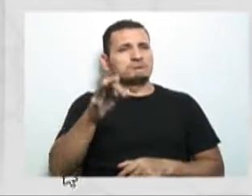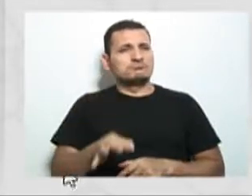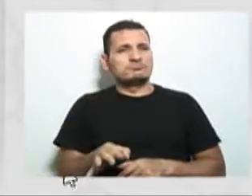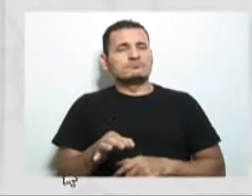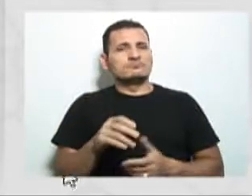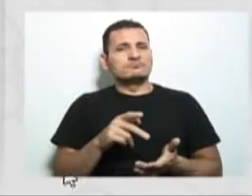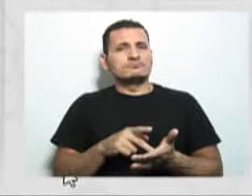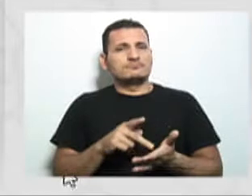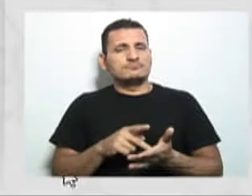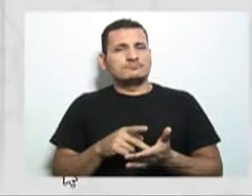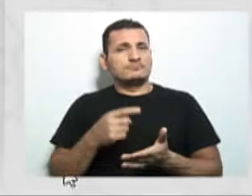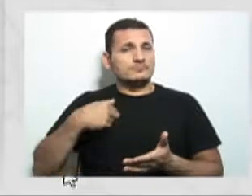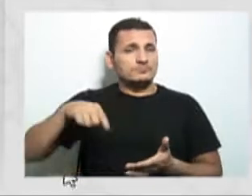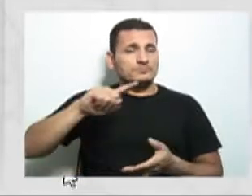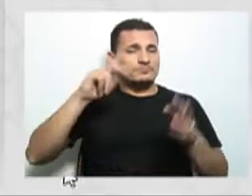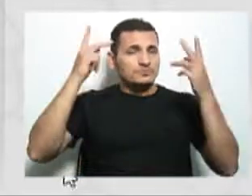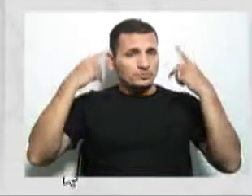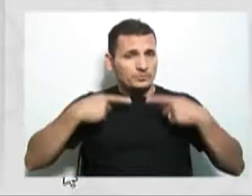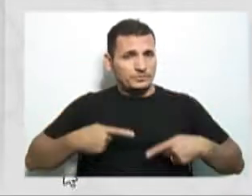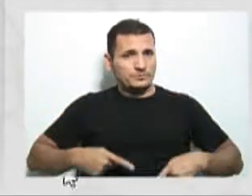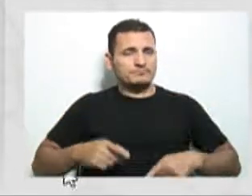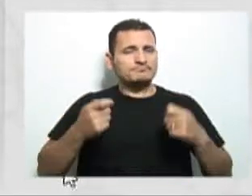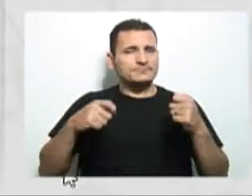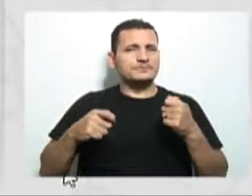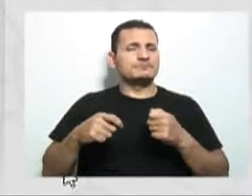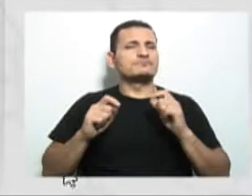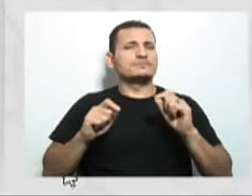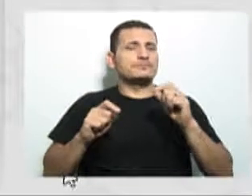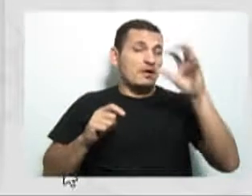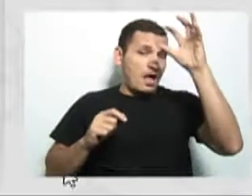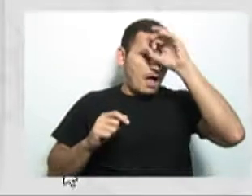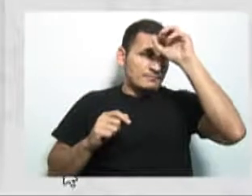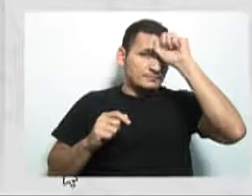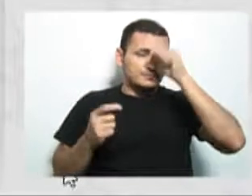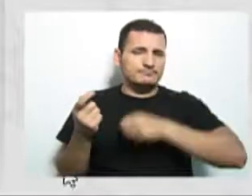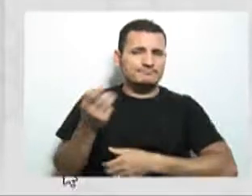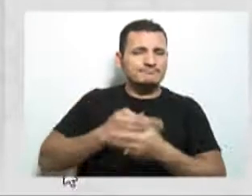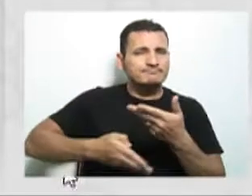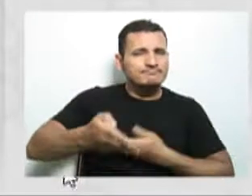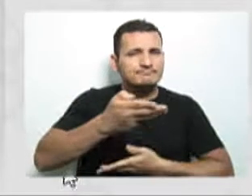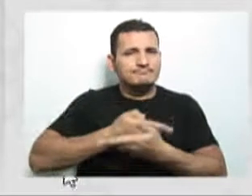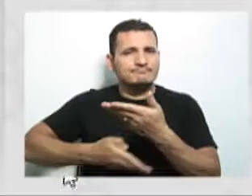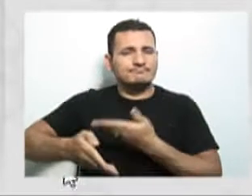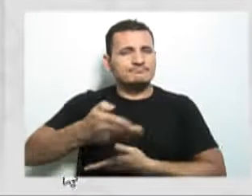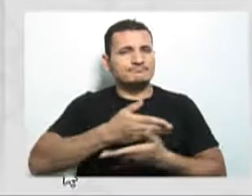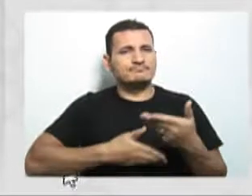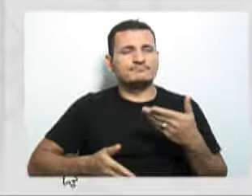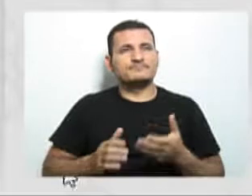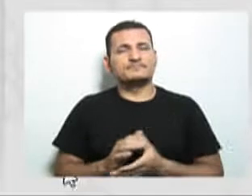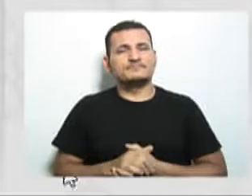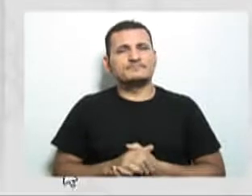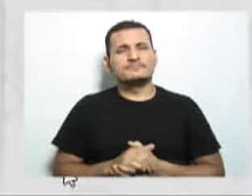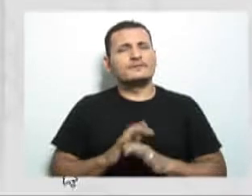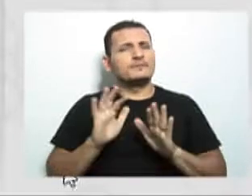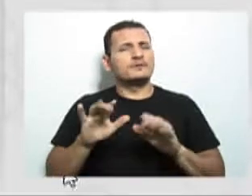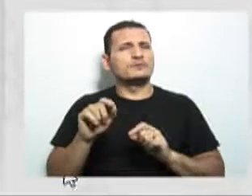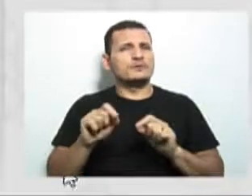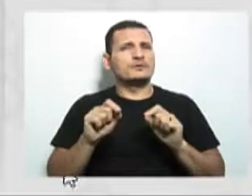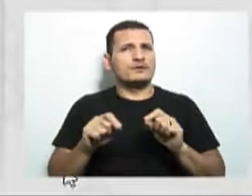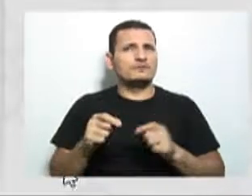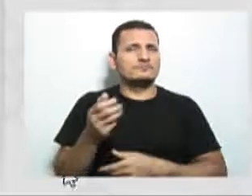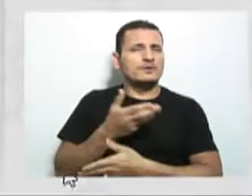certeza. Somos seres humaninhos e precisamos aprender a nos relacionar. Mas o que é relacionamento,